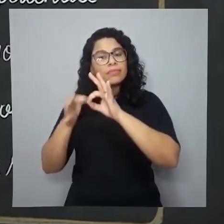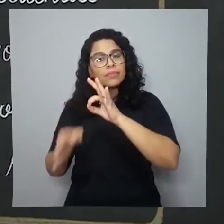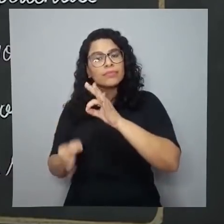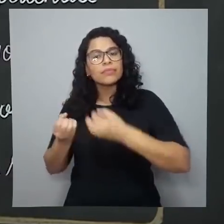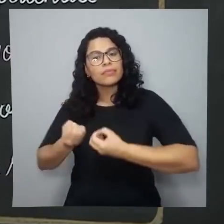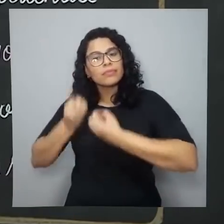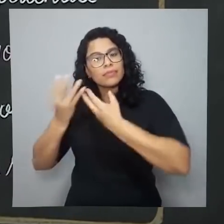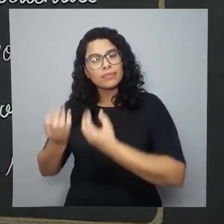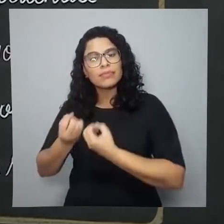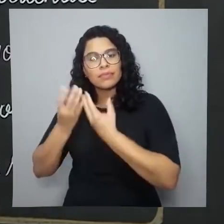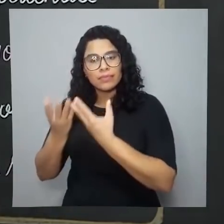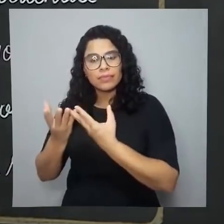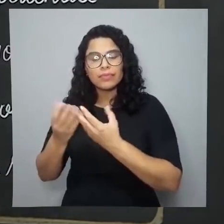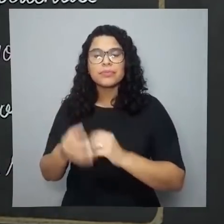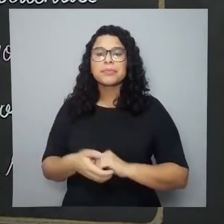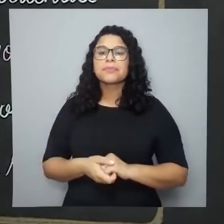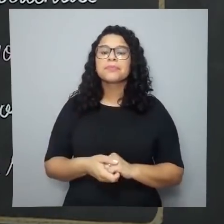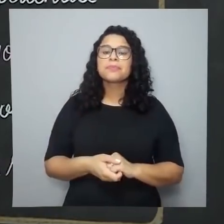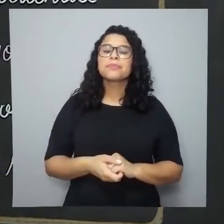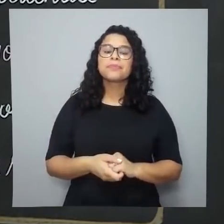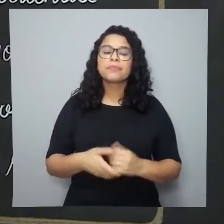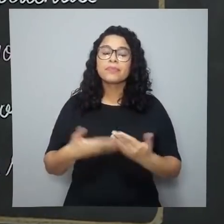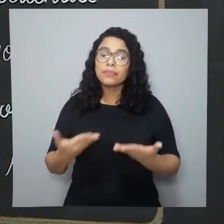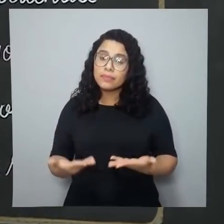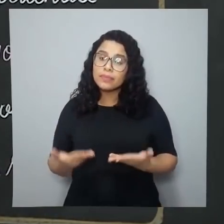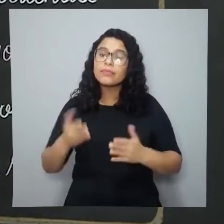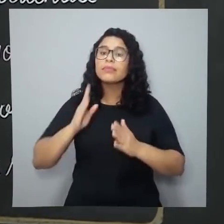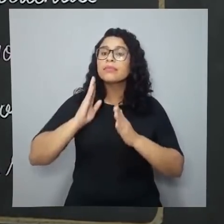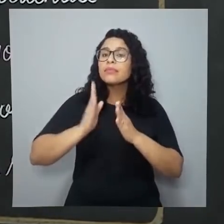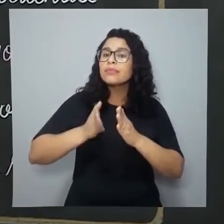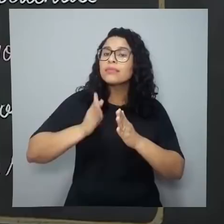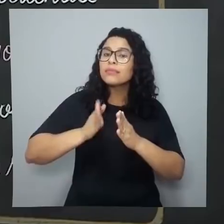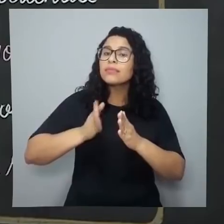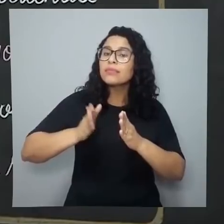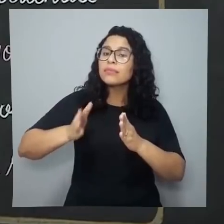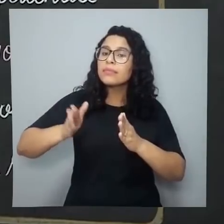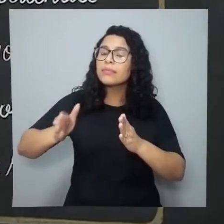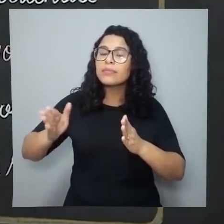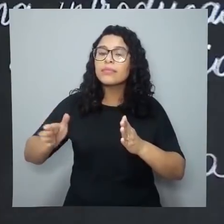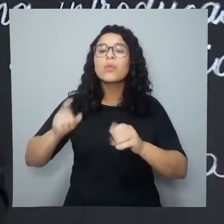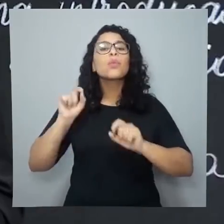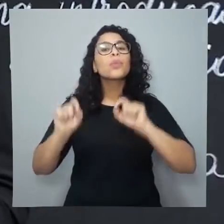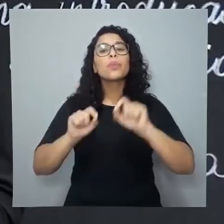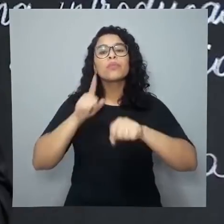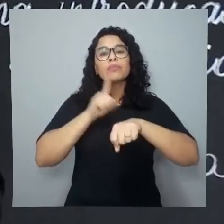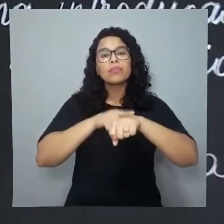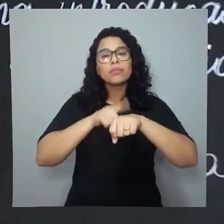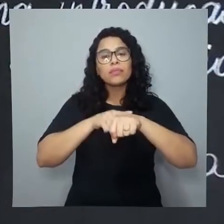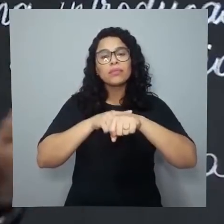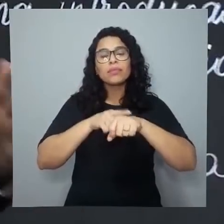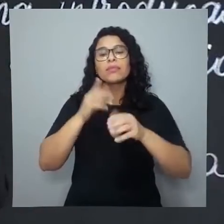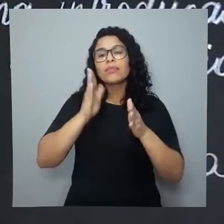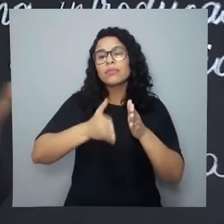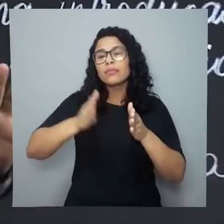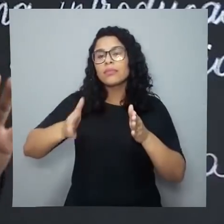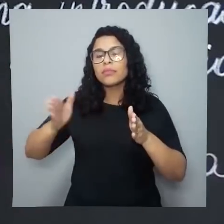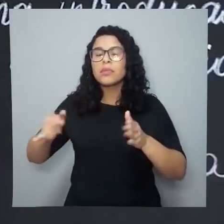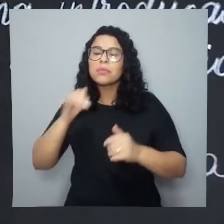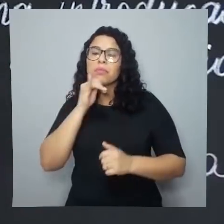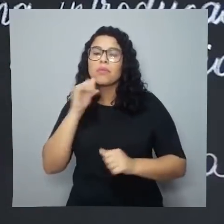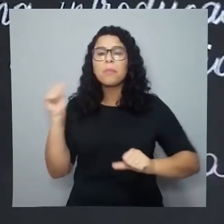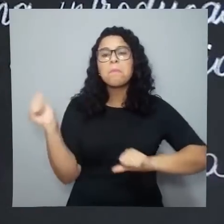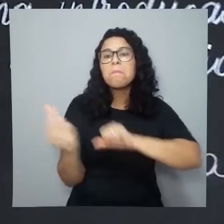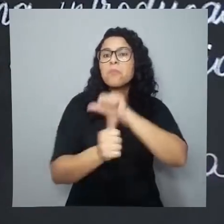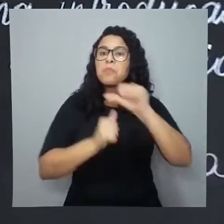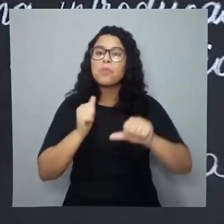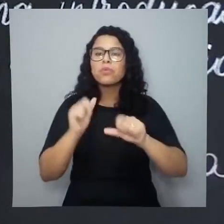das informações, seguindo uma ordem cronológica. É importante que no relato pessoal você não faça algumas divagações,